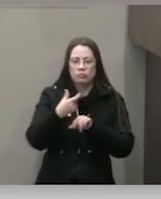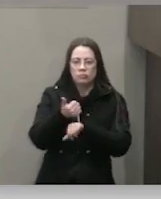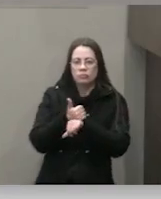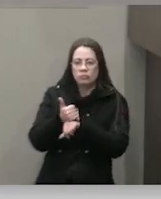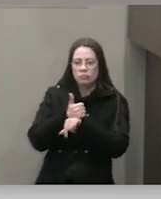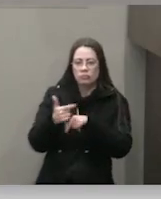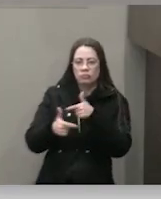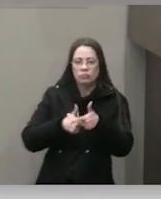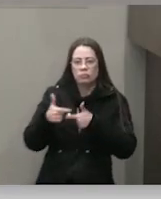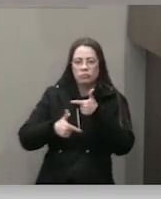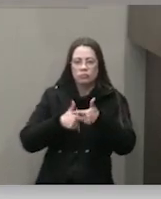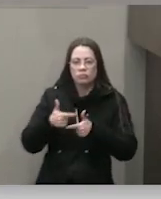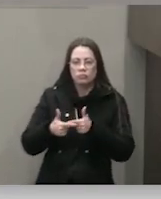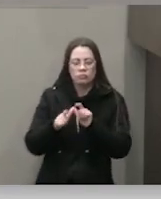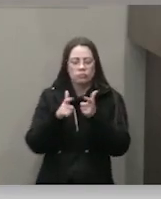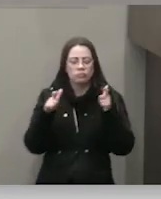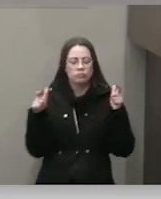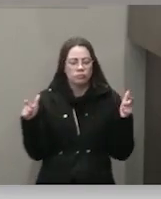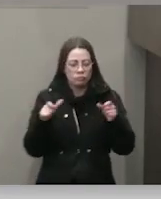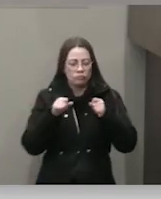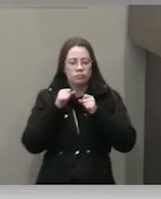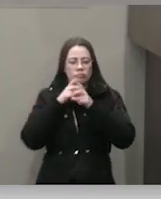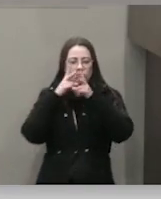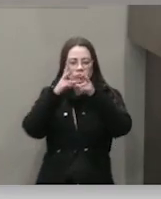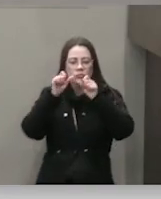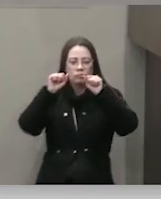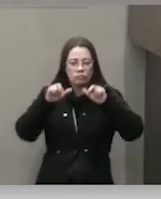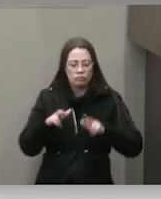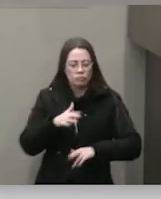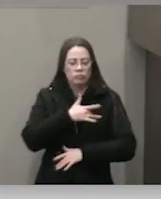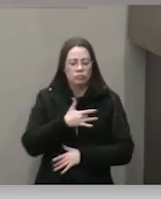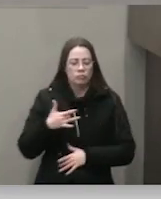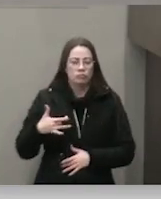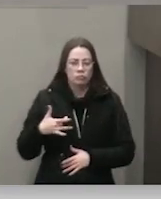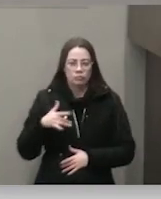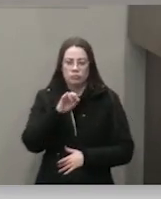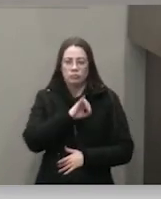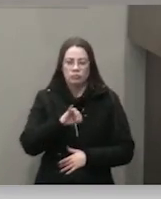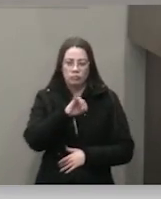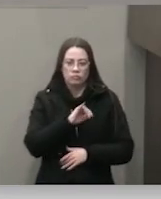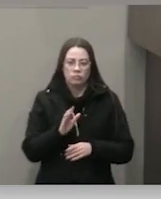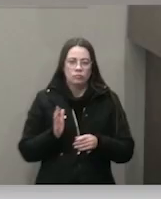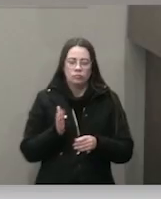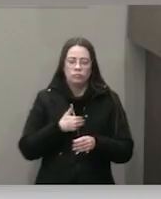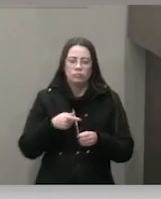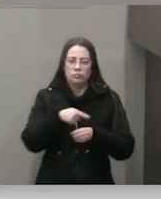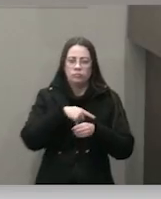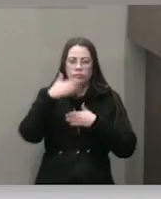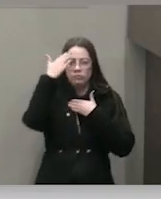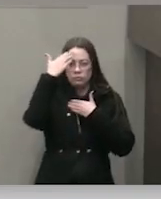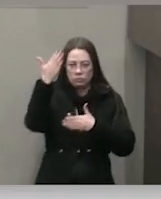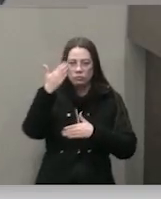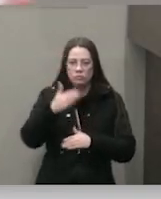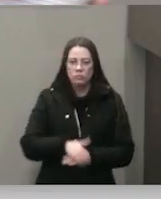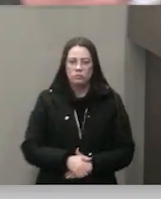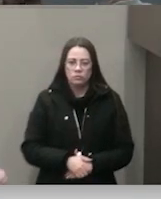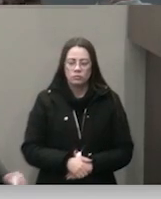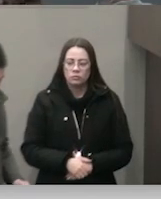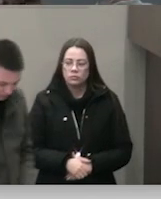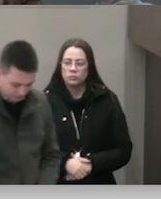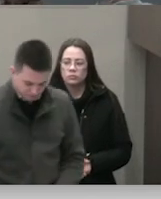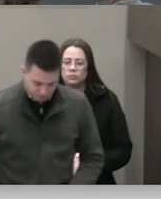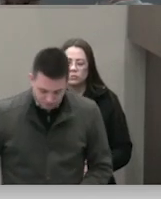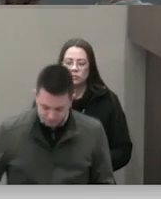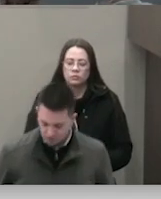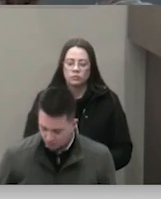trabalham enormemente, fortemente na área da saúde, prestando um serviço muito importante para a nossa cidade. Muito obrigado, presidente. Muito